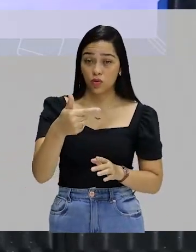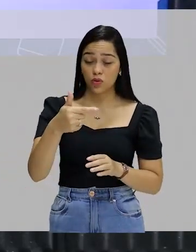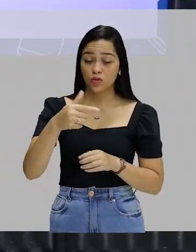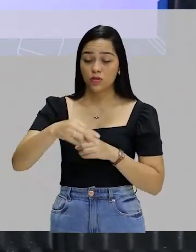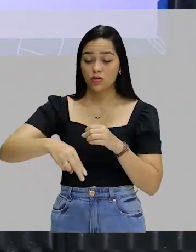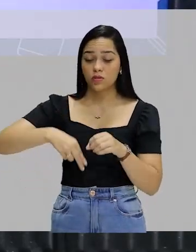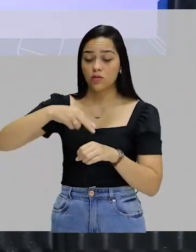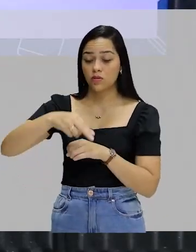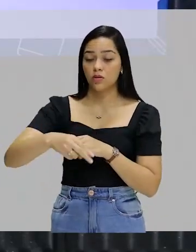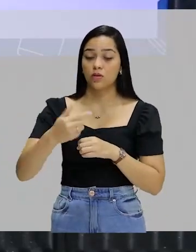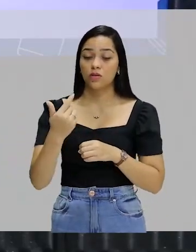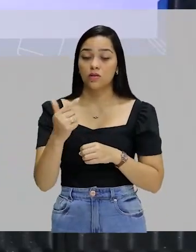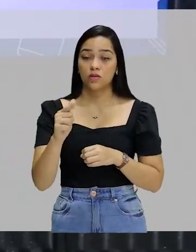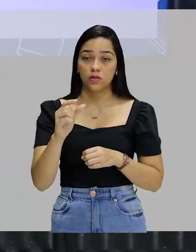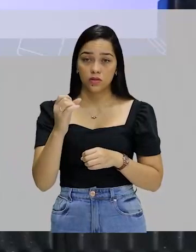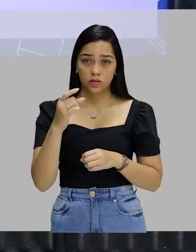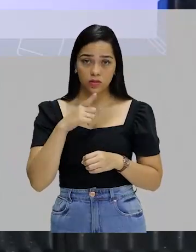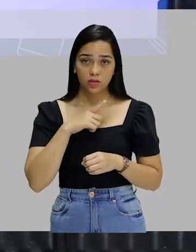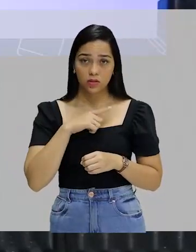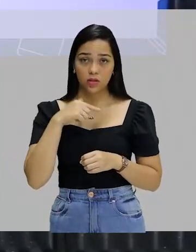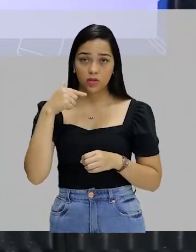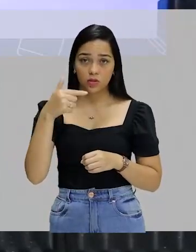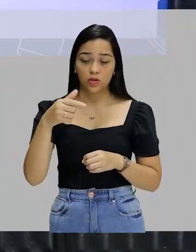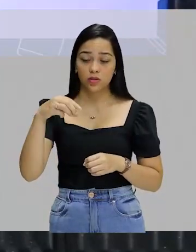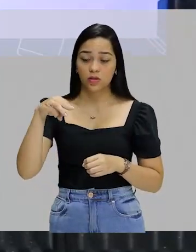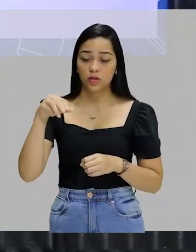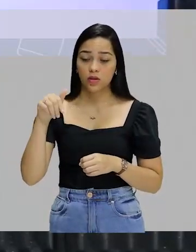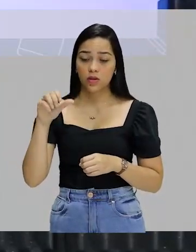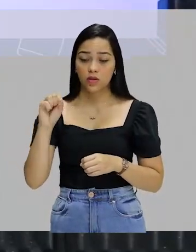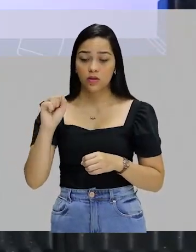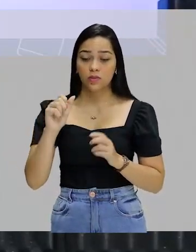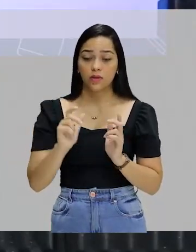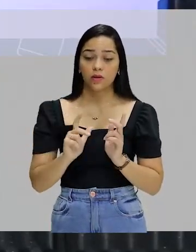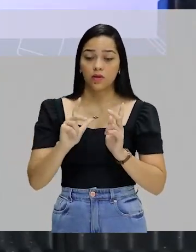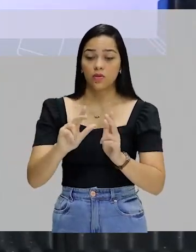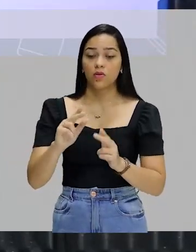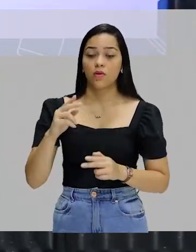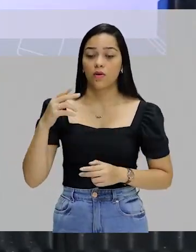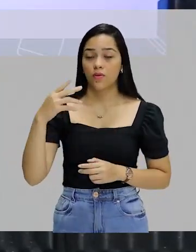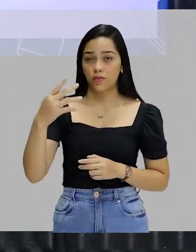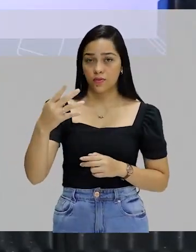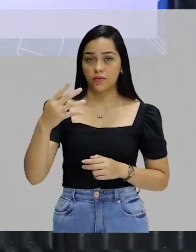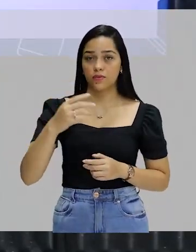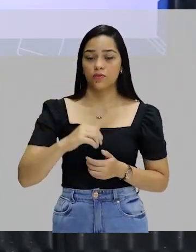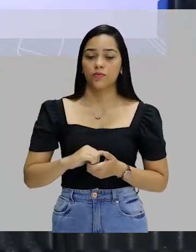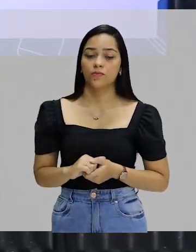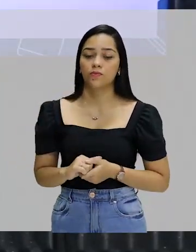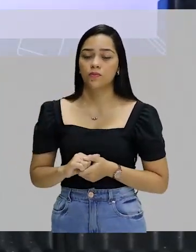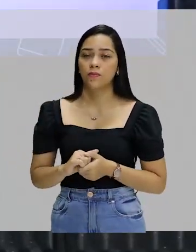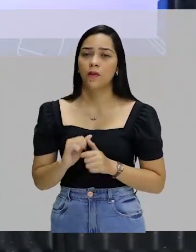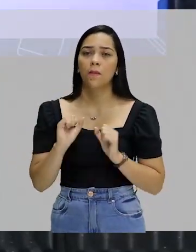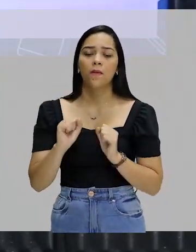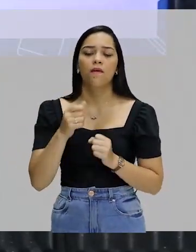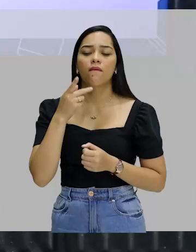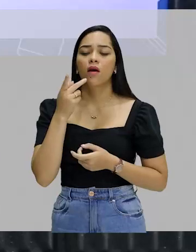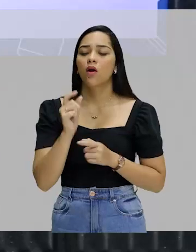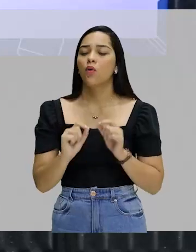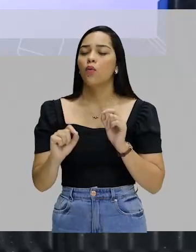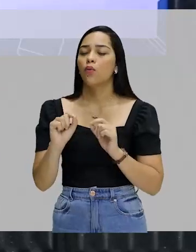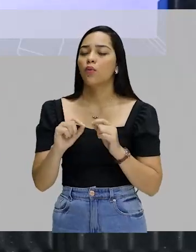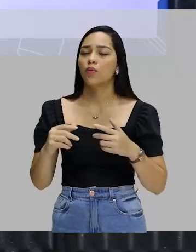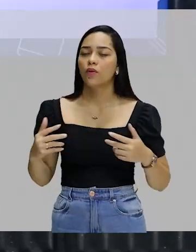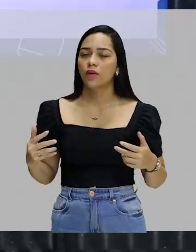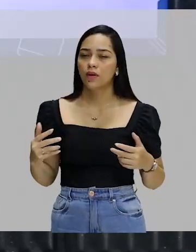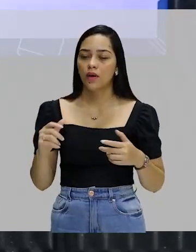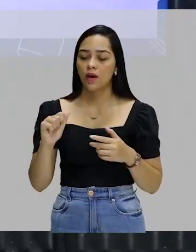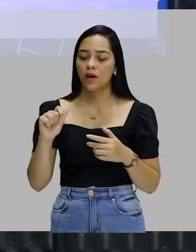2 prótons e 2 nêutrons, né, a sua massa equivale a 4. A gente costuma falar que a partícula